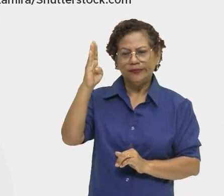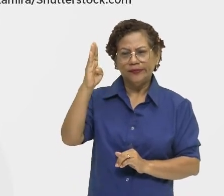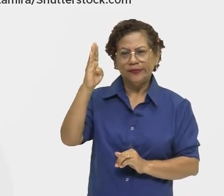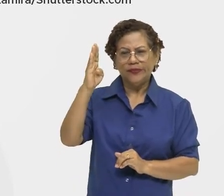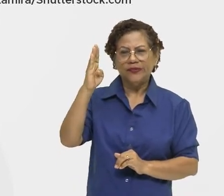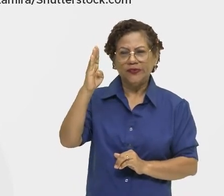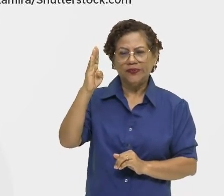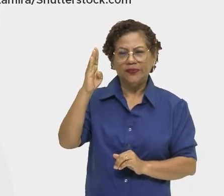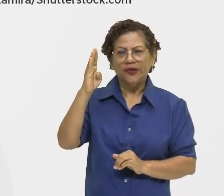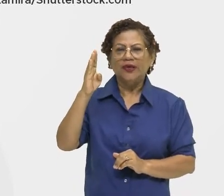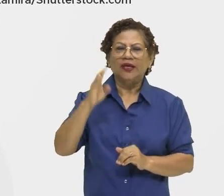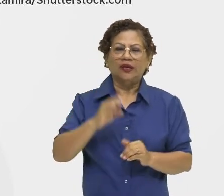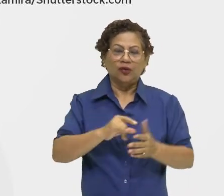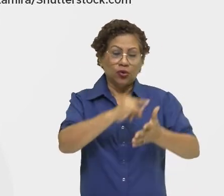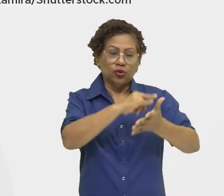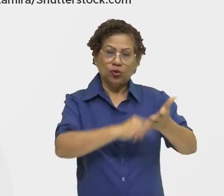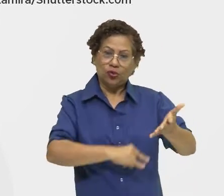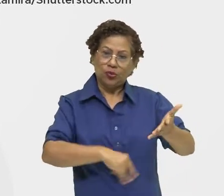arte grega.